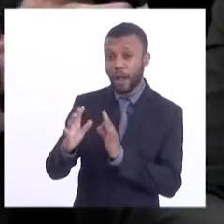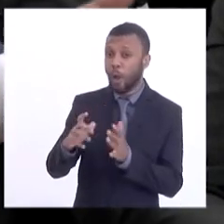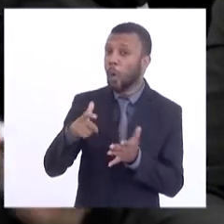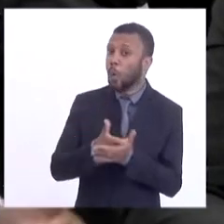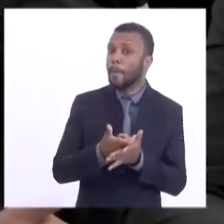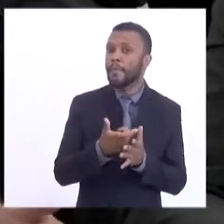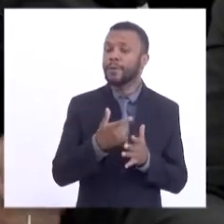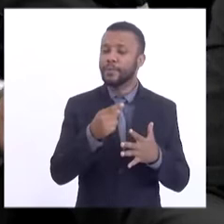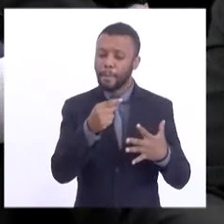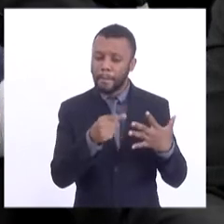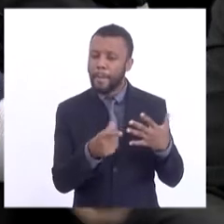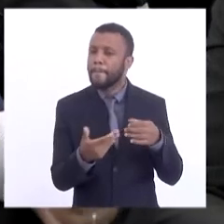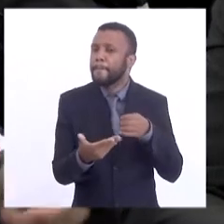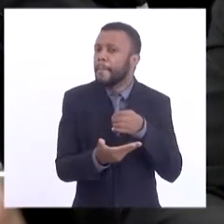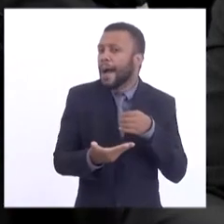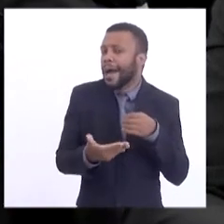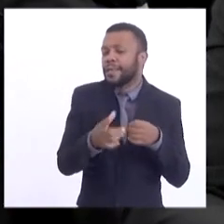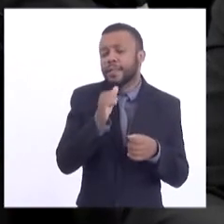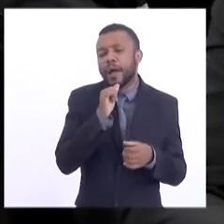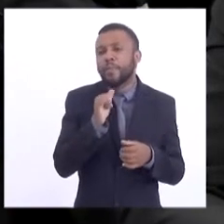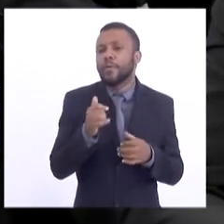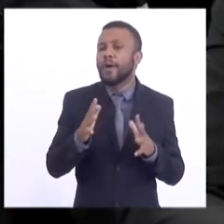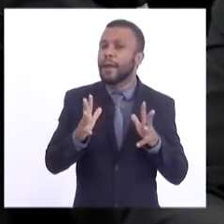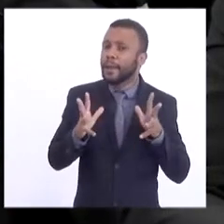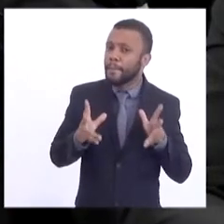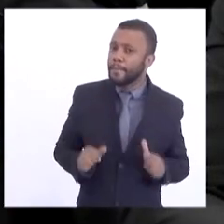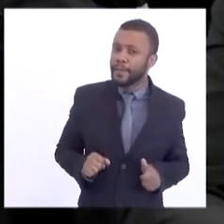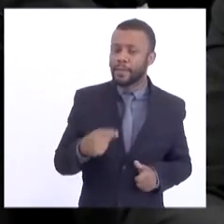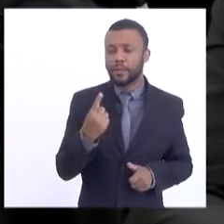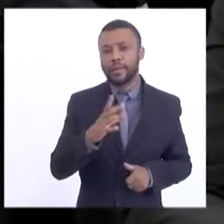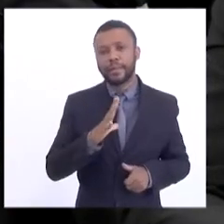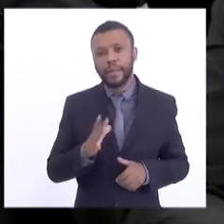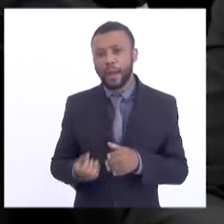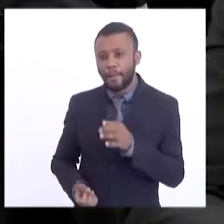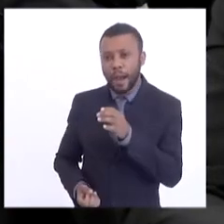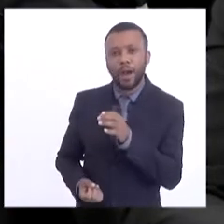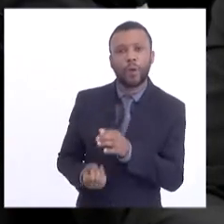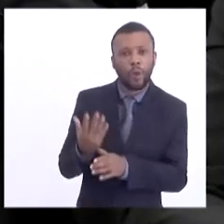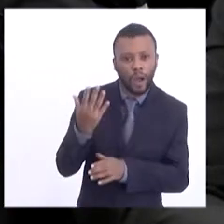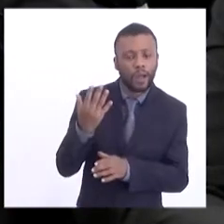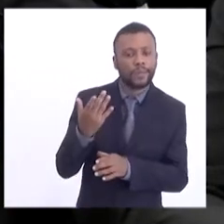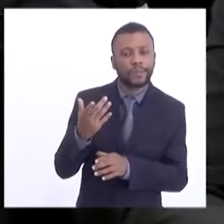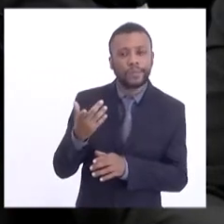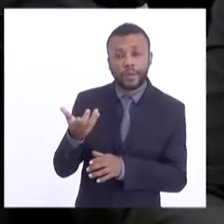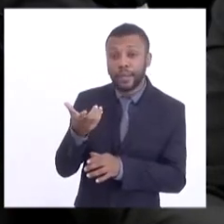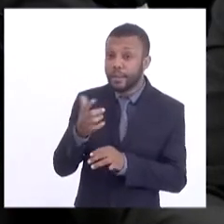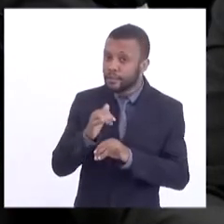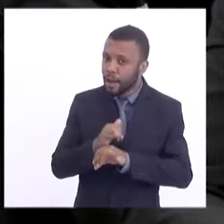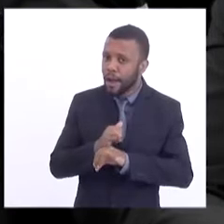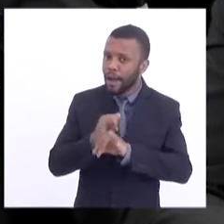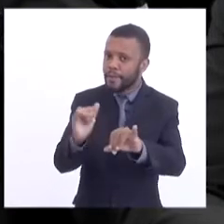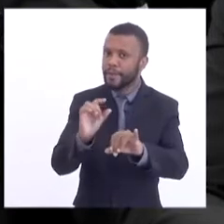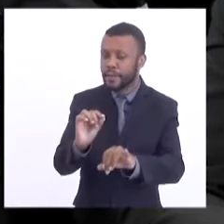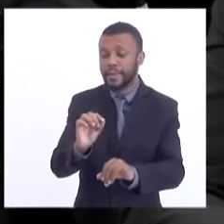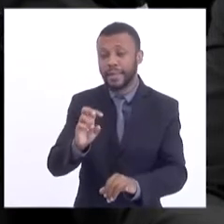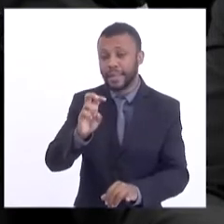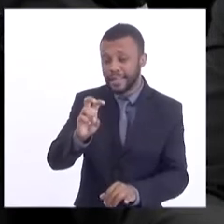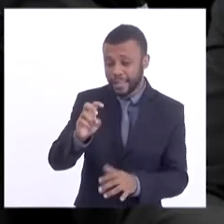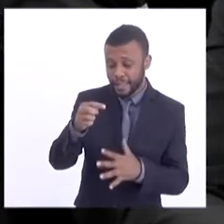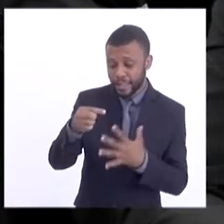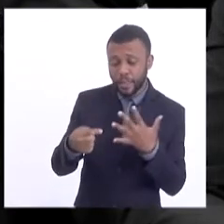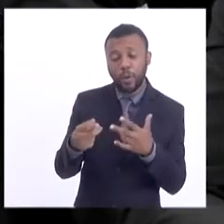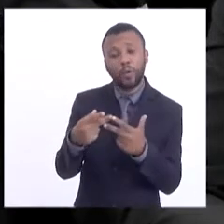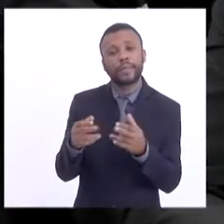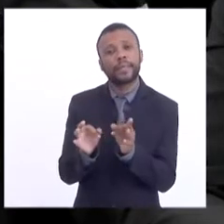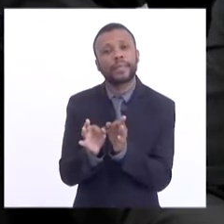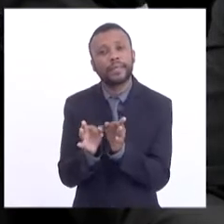nós começamos por exemplo com limpeza Nós já estamos com uma gama e eu queria trazer uma notícia do Senhor 5 coisas simples